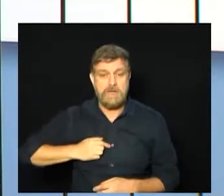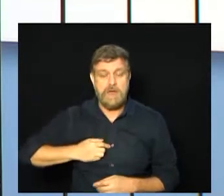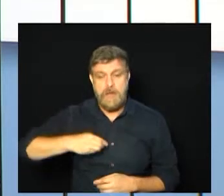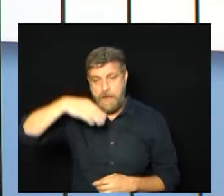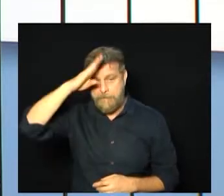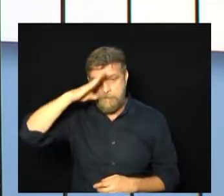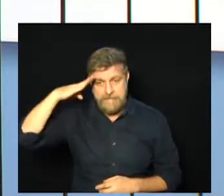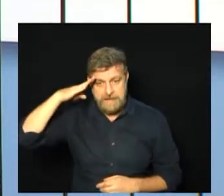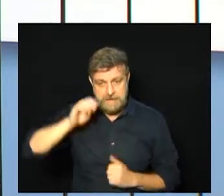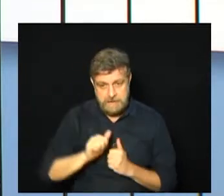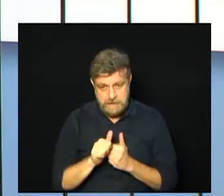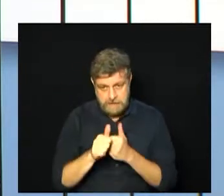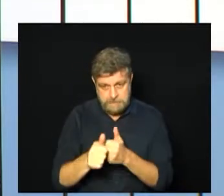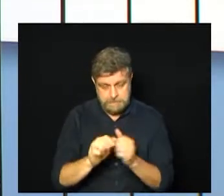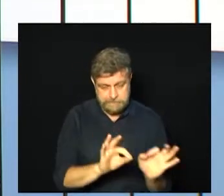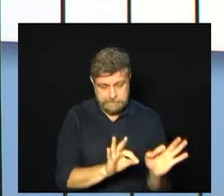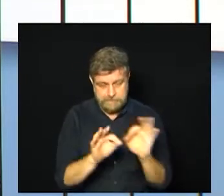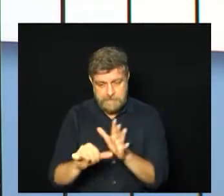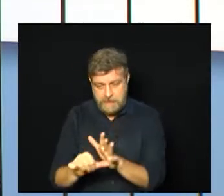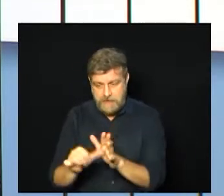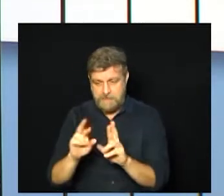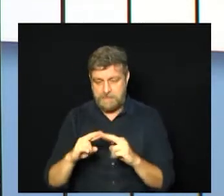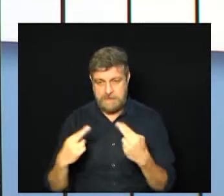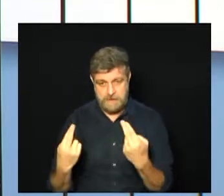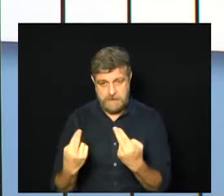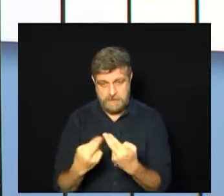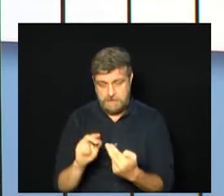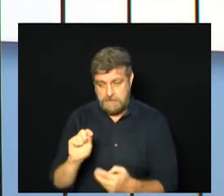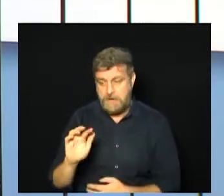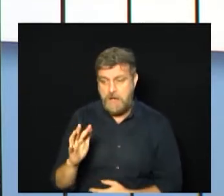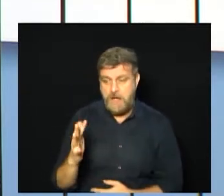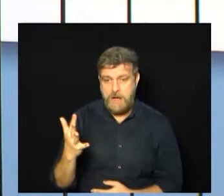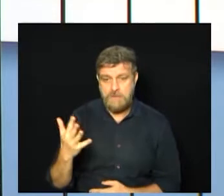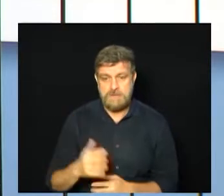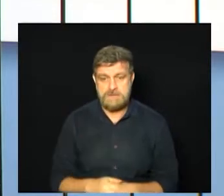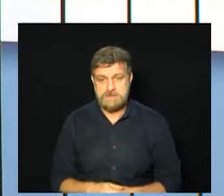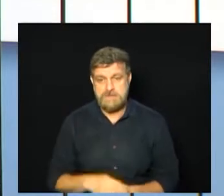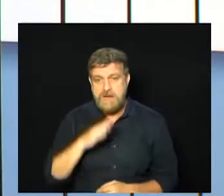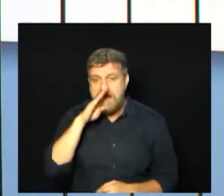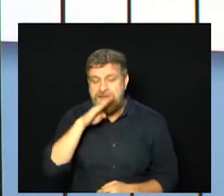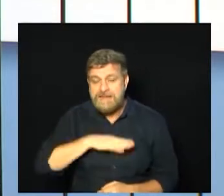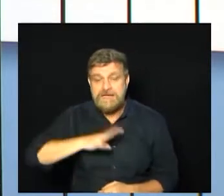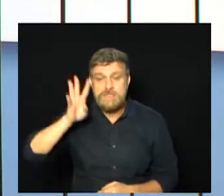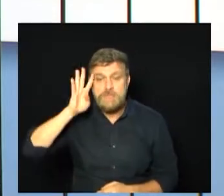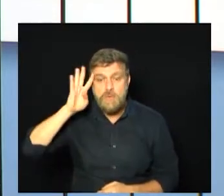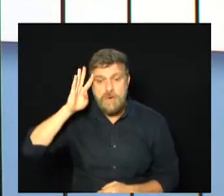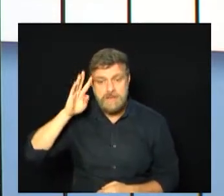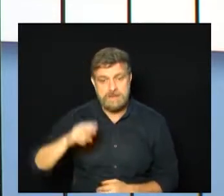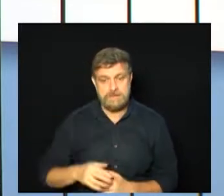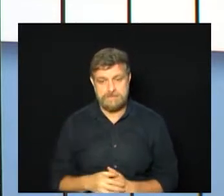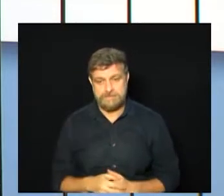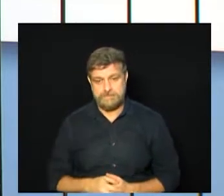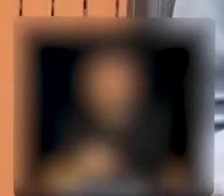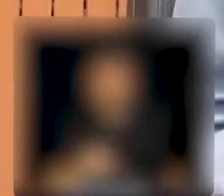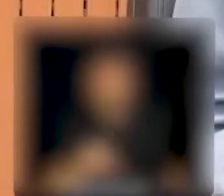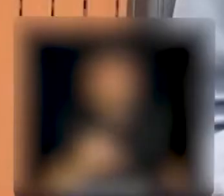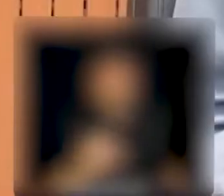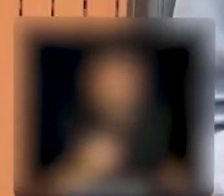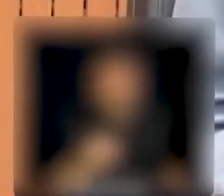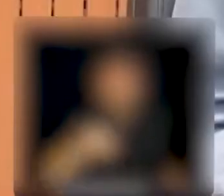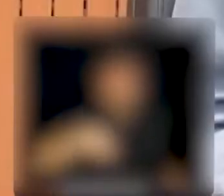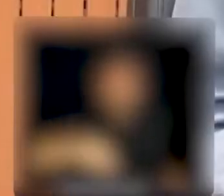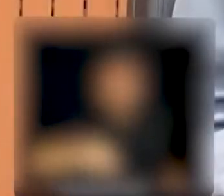é quem acompanhou esta primeira reunião que aconteceu na tarde desta quarta-feira.